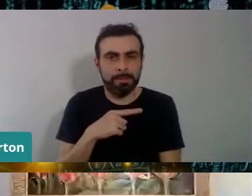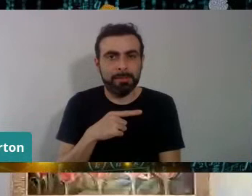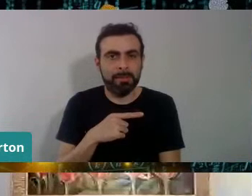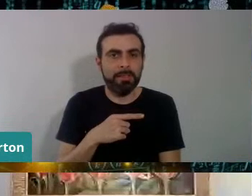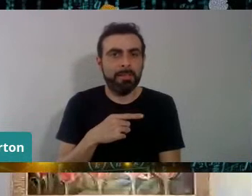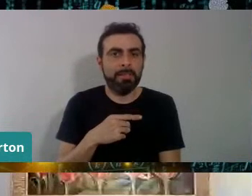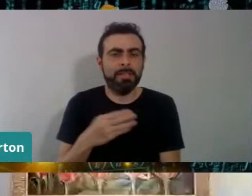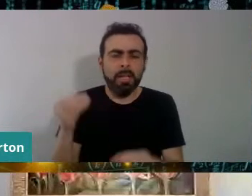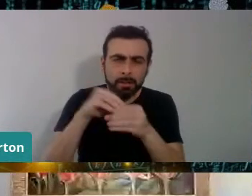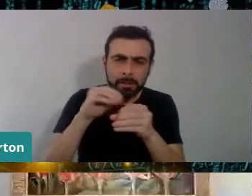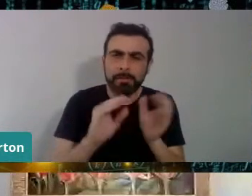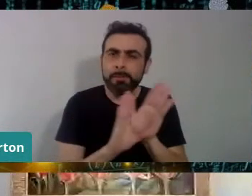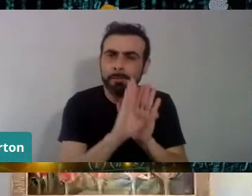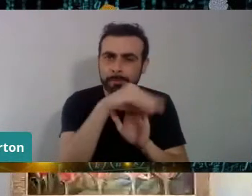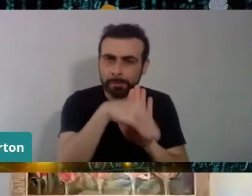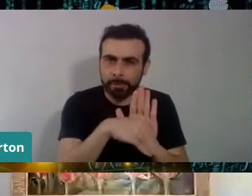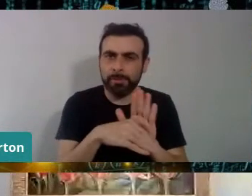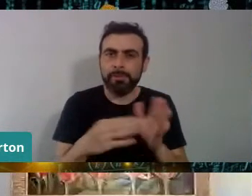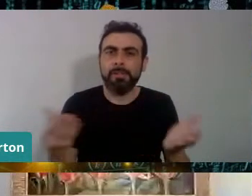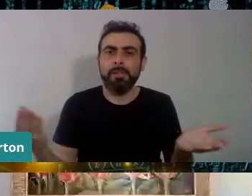que estão, né,